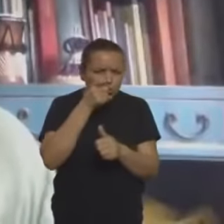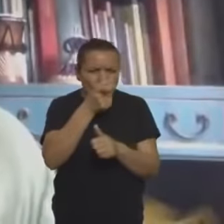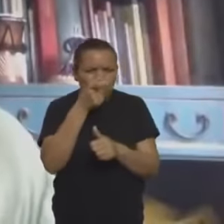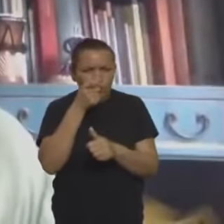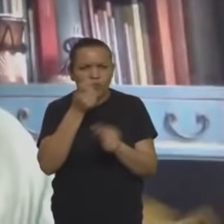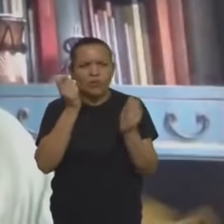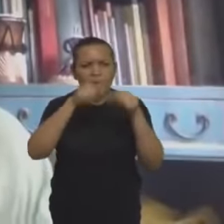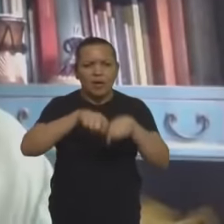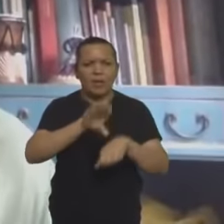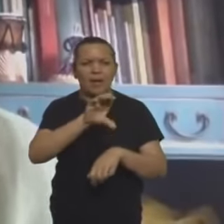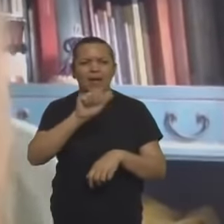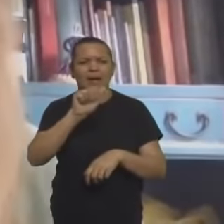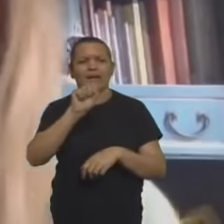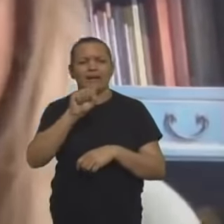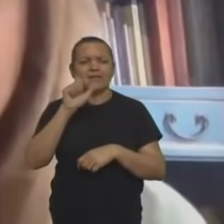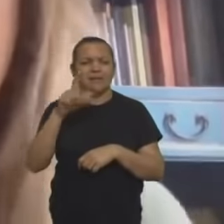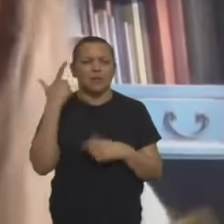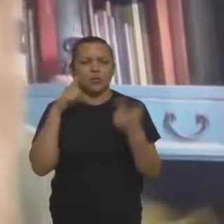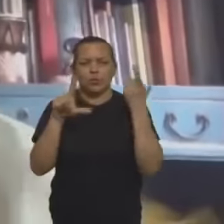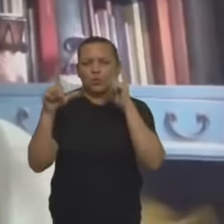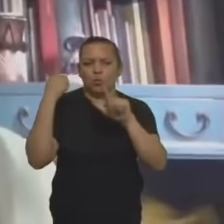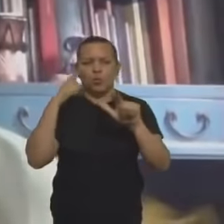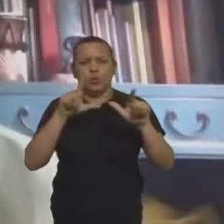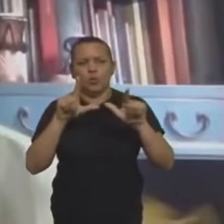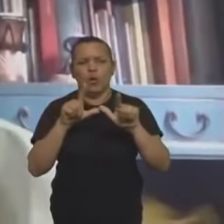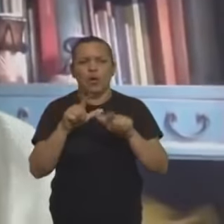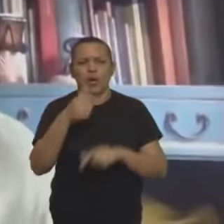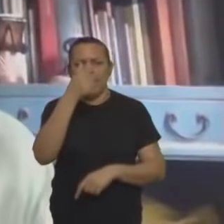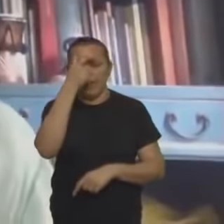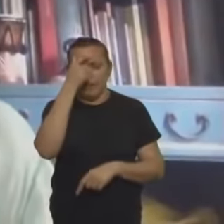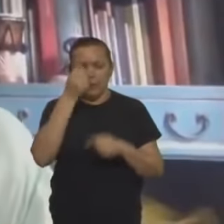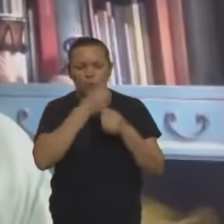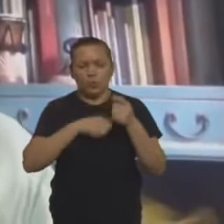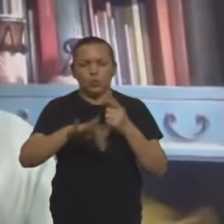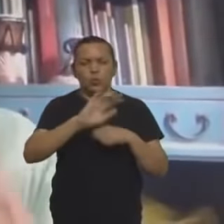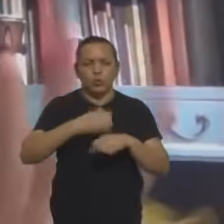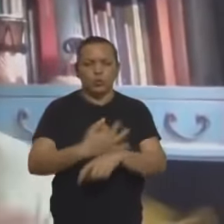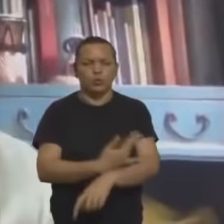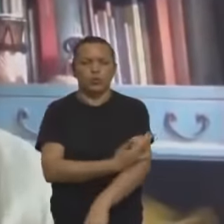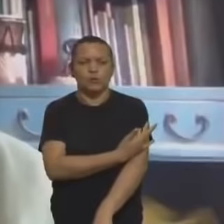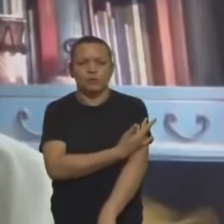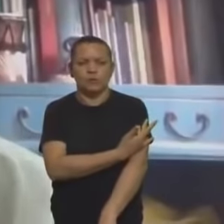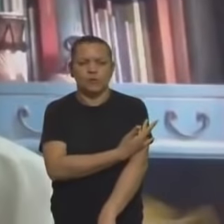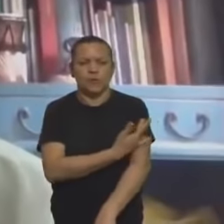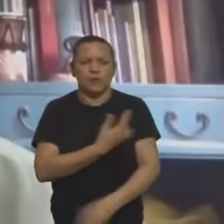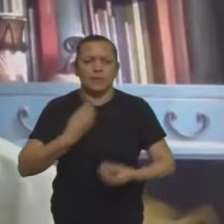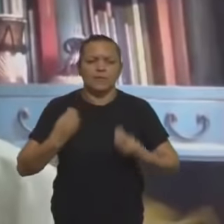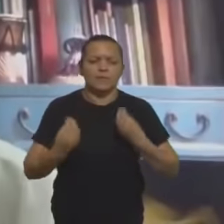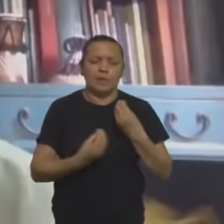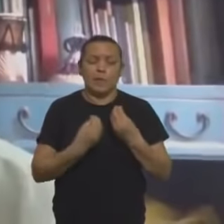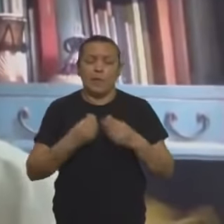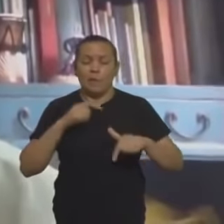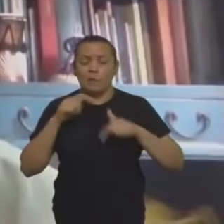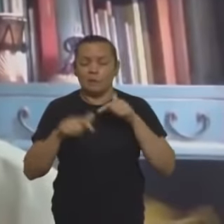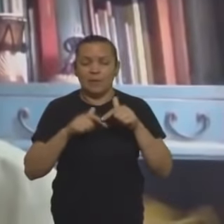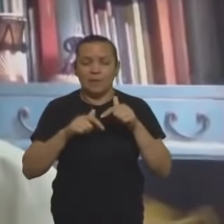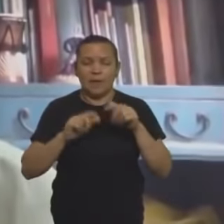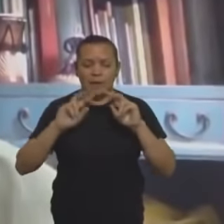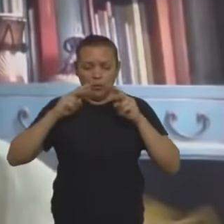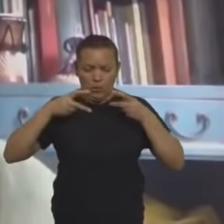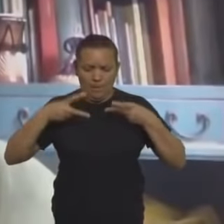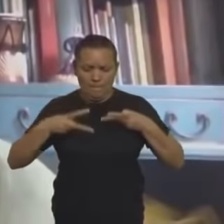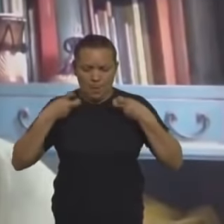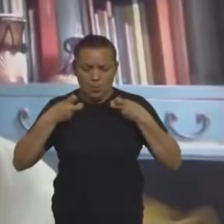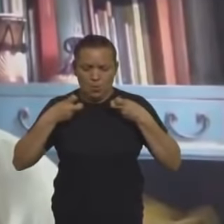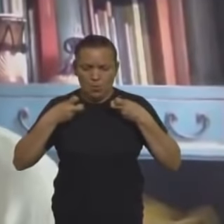CASEL no resultado aí das competências socioemocionais. Tá? Então, e como é que a gente trabalha o autoconhecimento? Vamos lá, que é